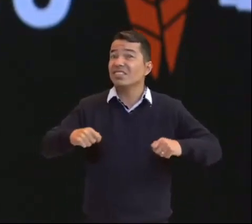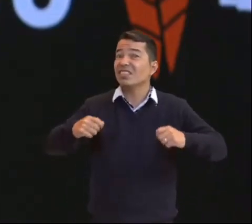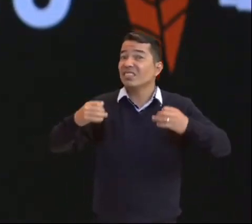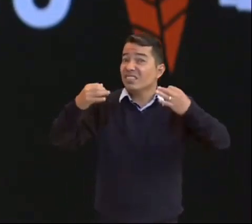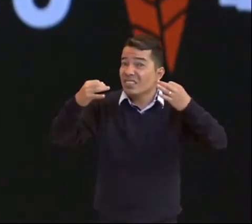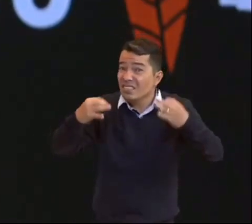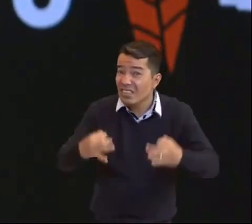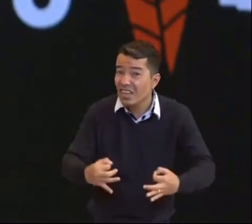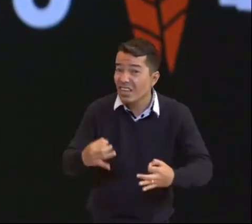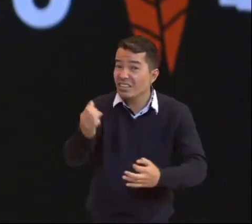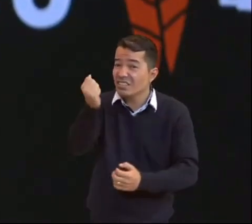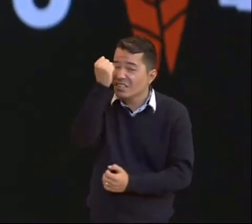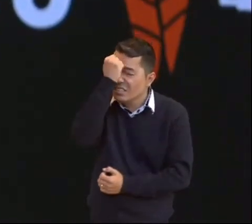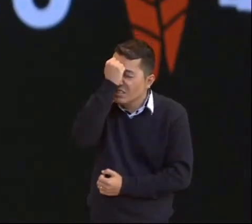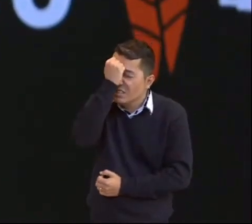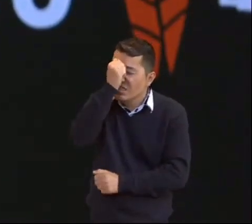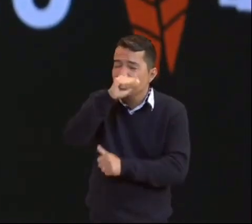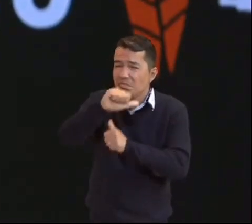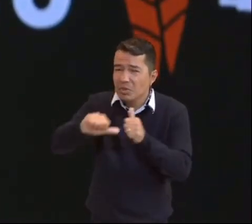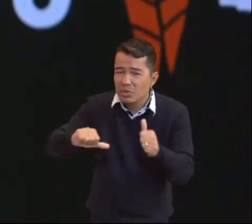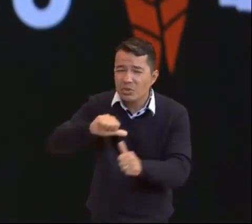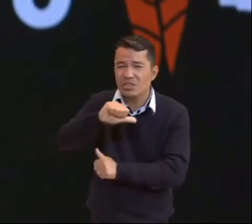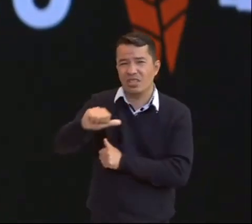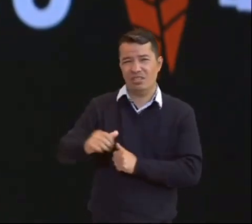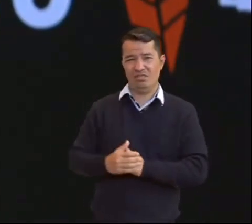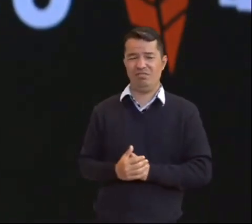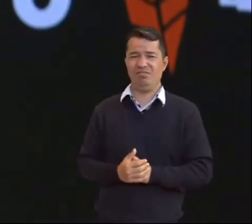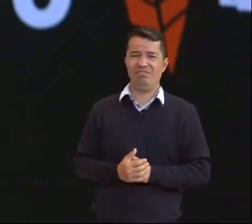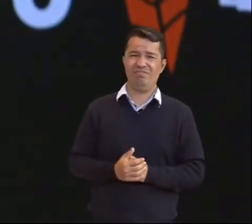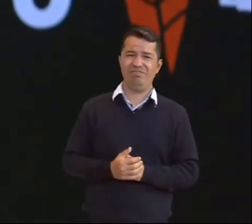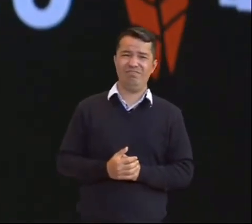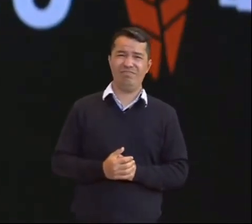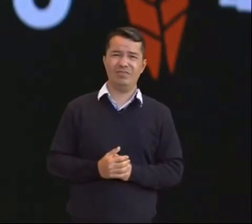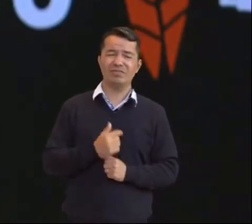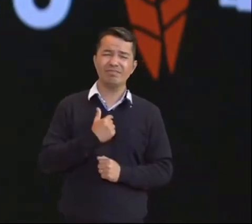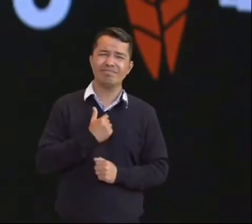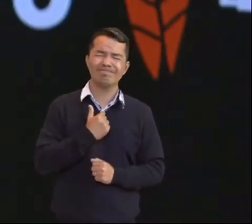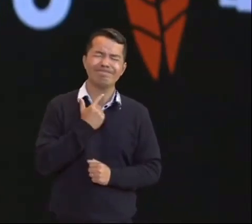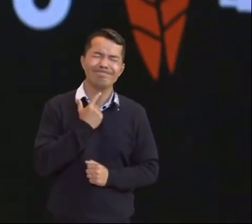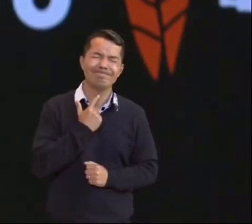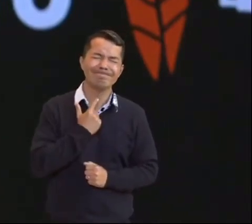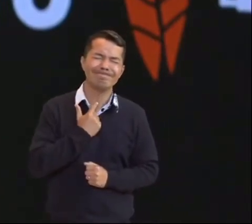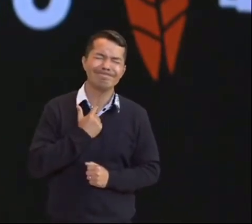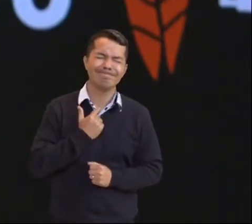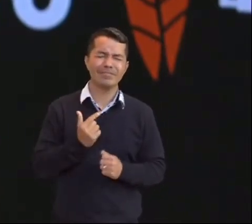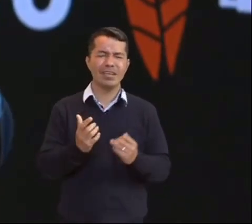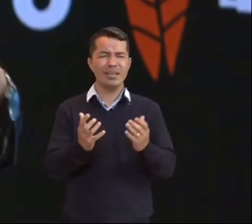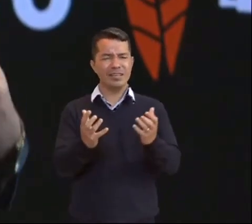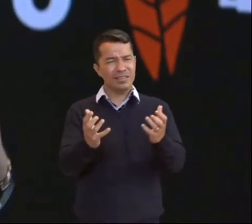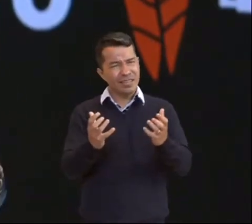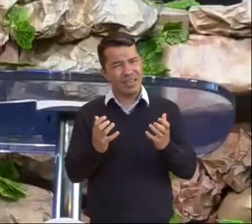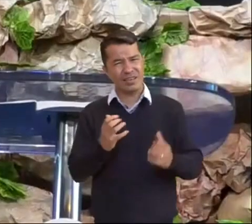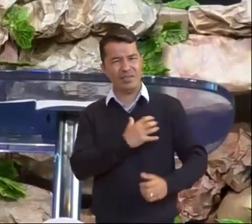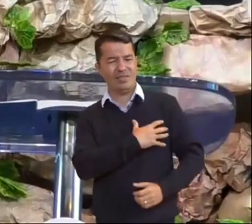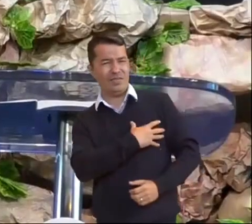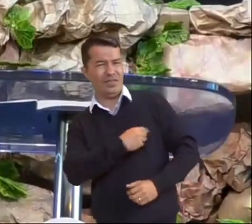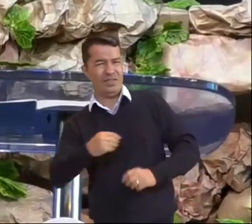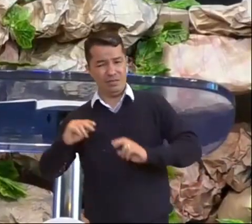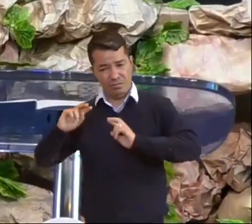arrependemos. O meu desejo é que os meus filhos possam ver, sim, uma fé